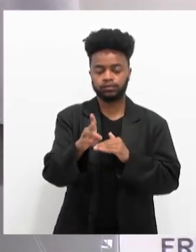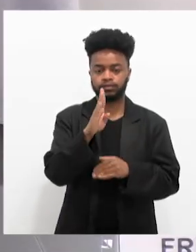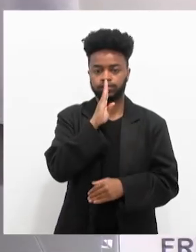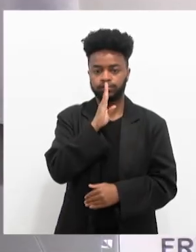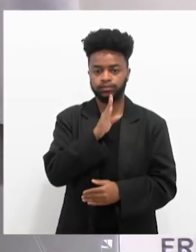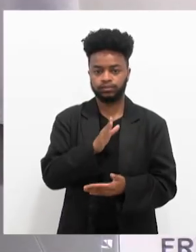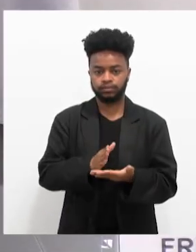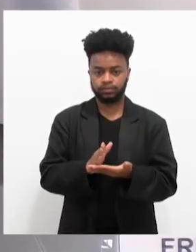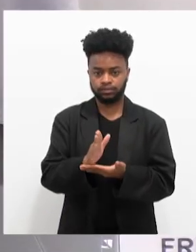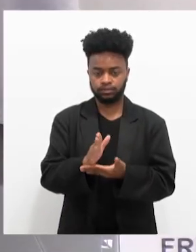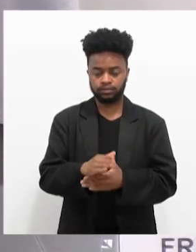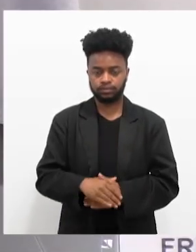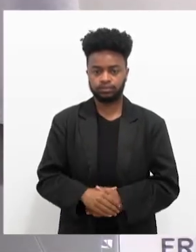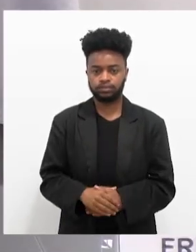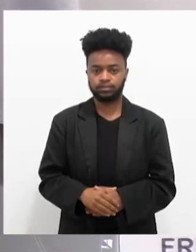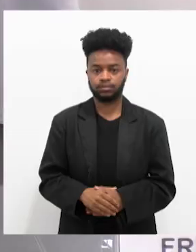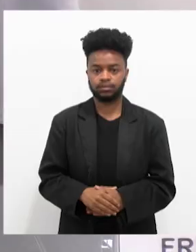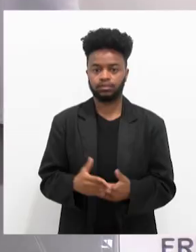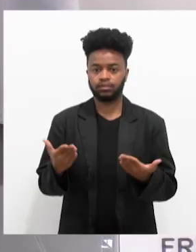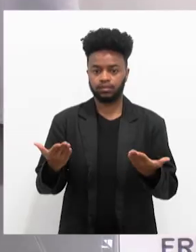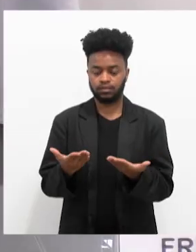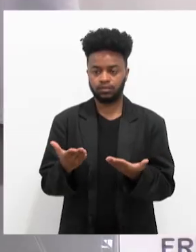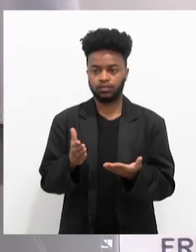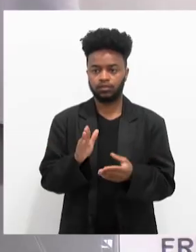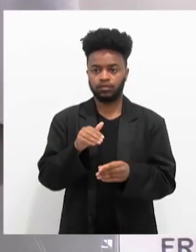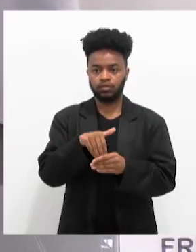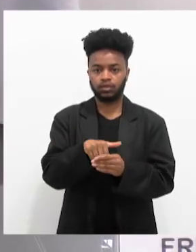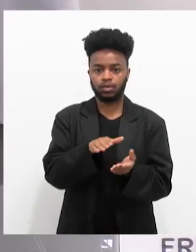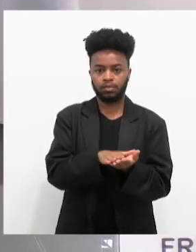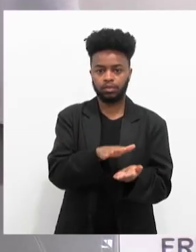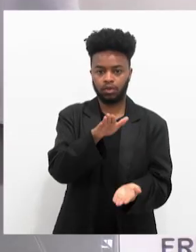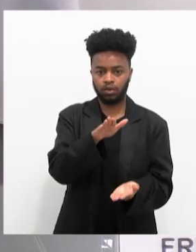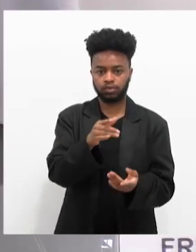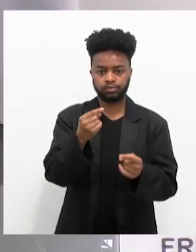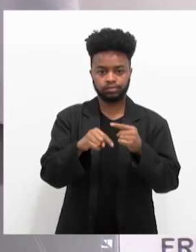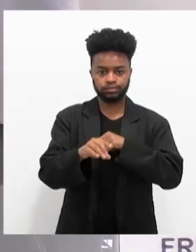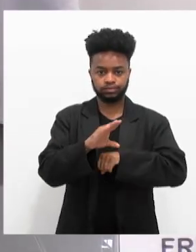como estão. Aprovado. Passemos, então, aos blocos de